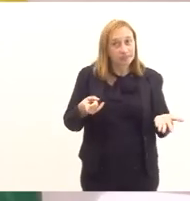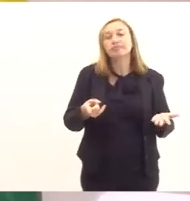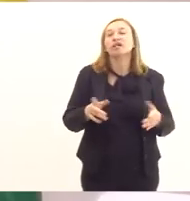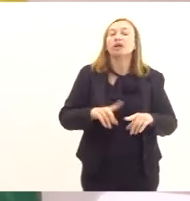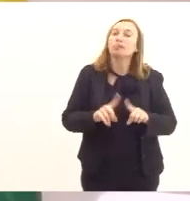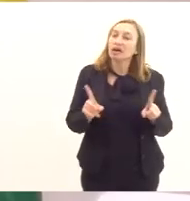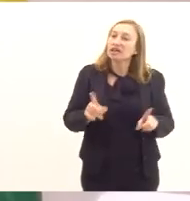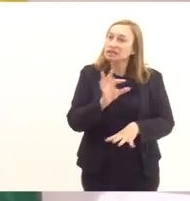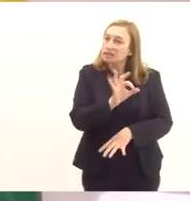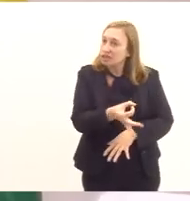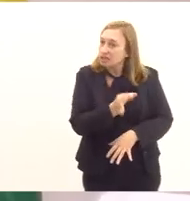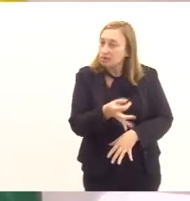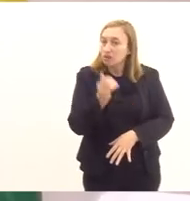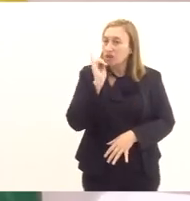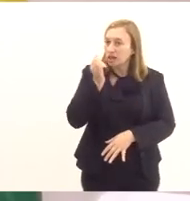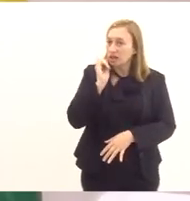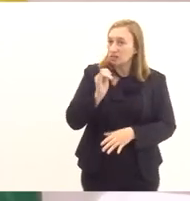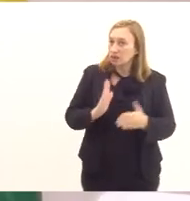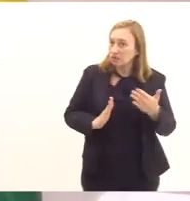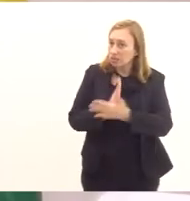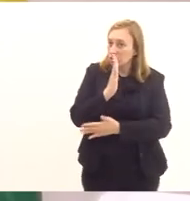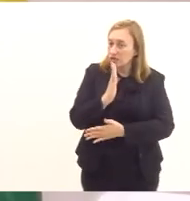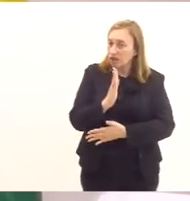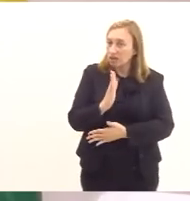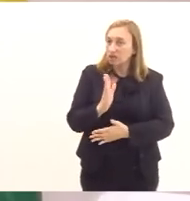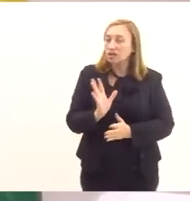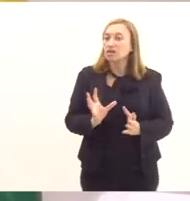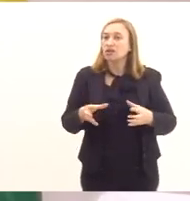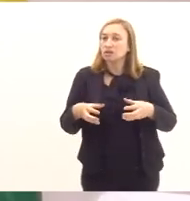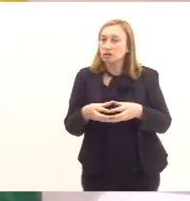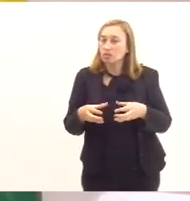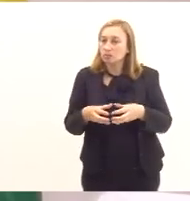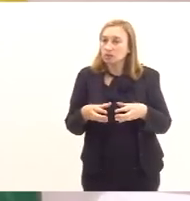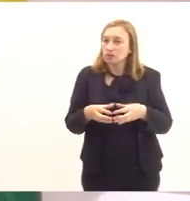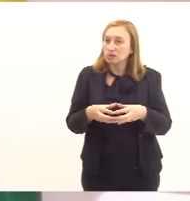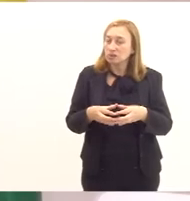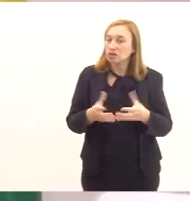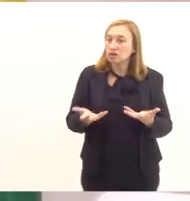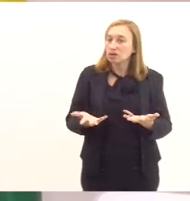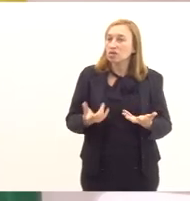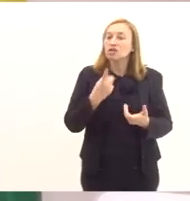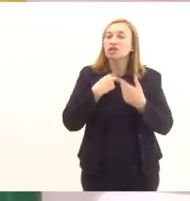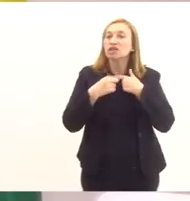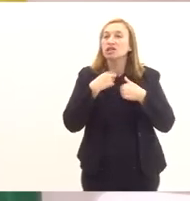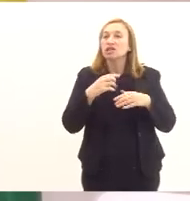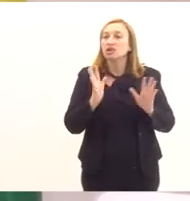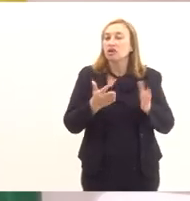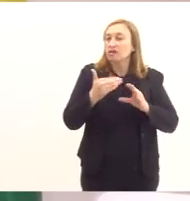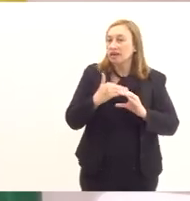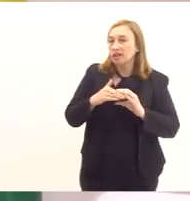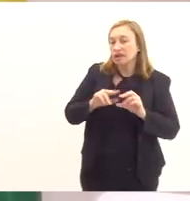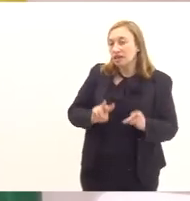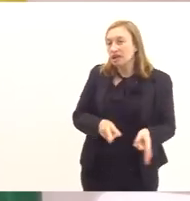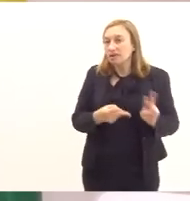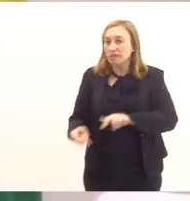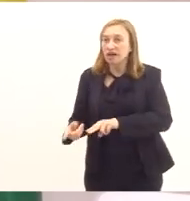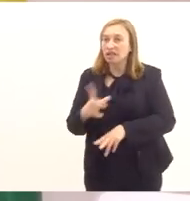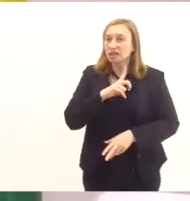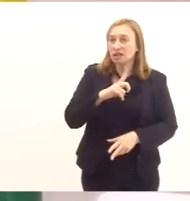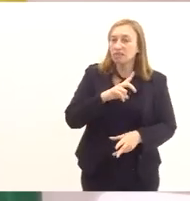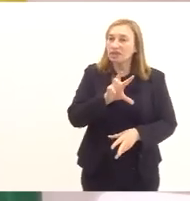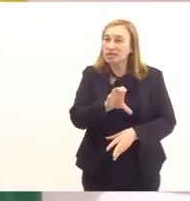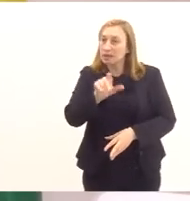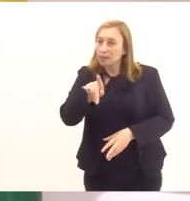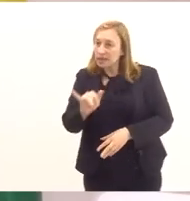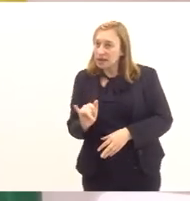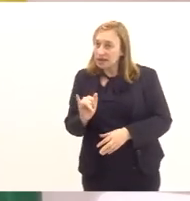mas obviamente o relatório vai ser aprovado na comissão é a perspectiva agora que eu vejo que se encaminha aí é para que tenhamos uma